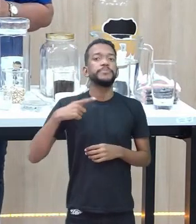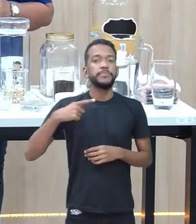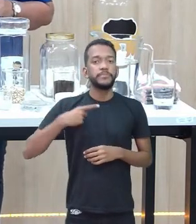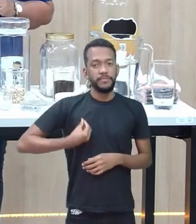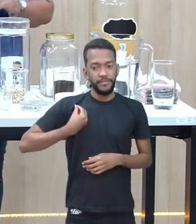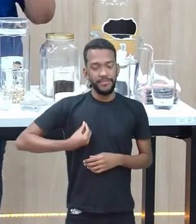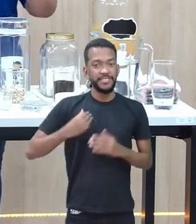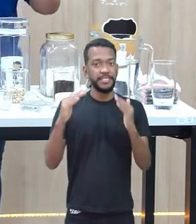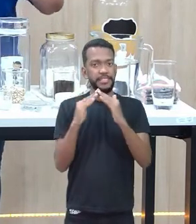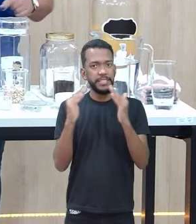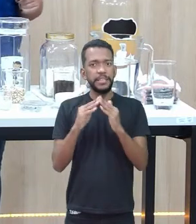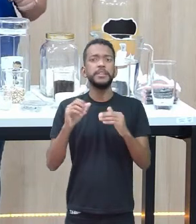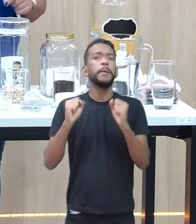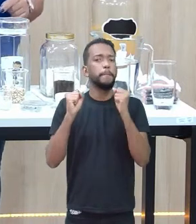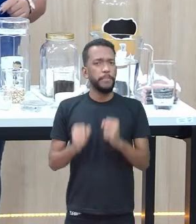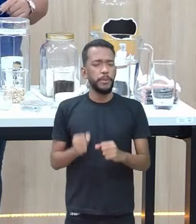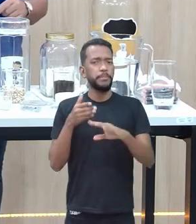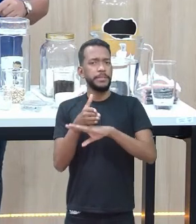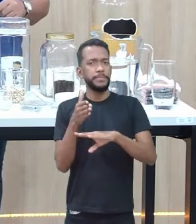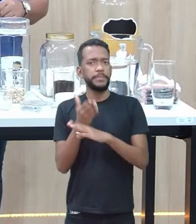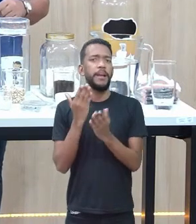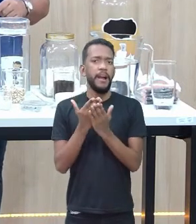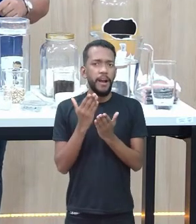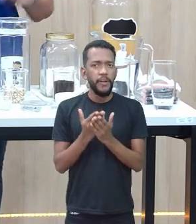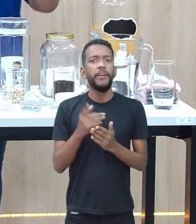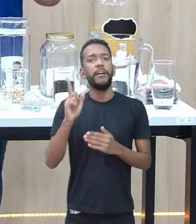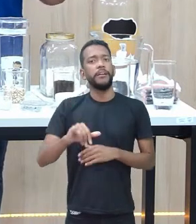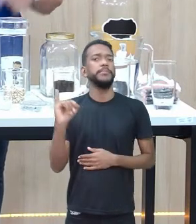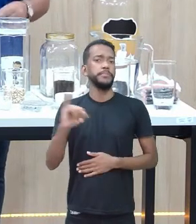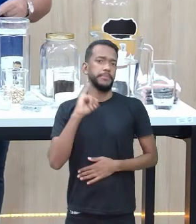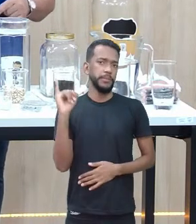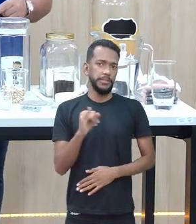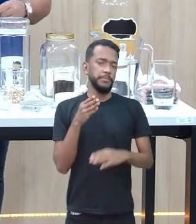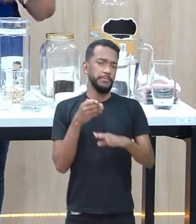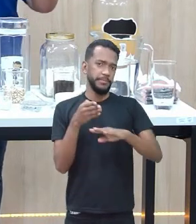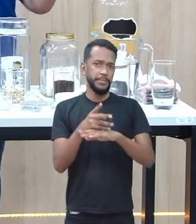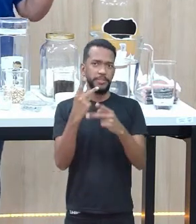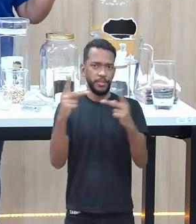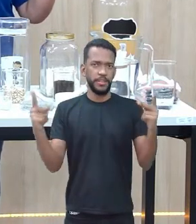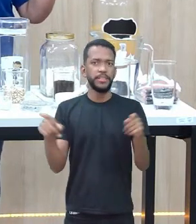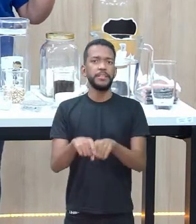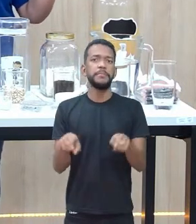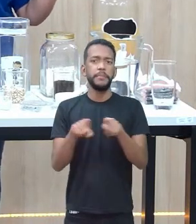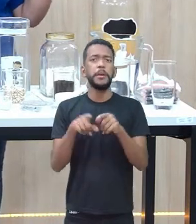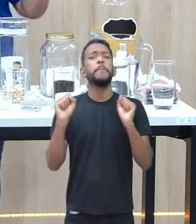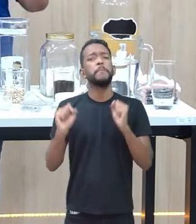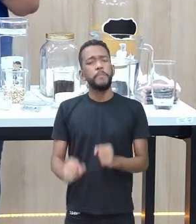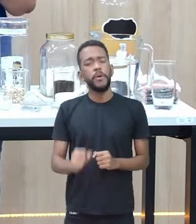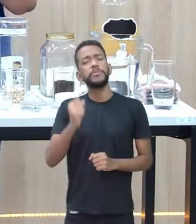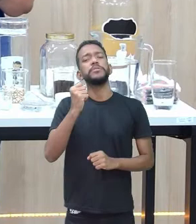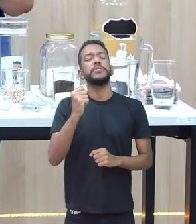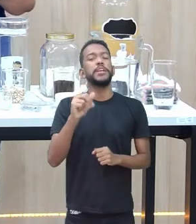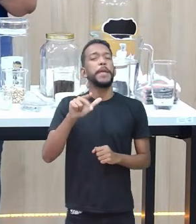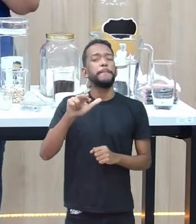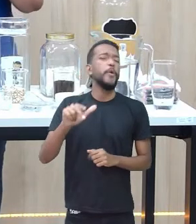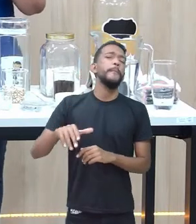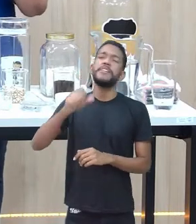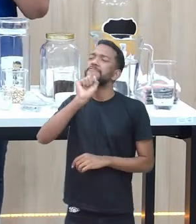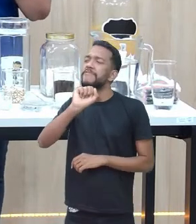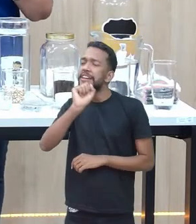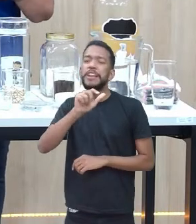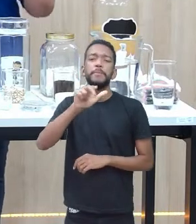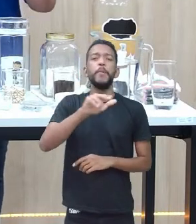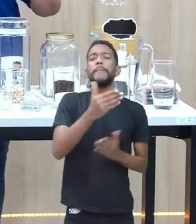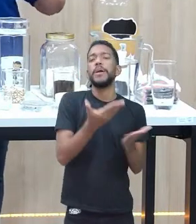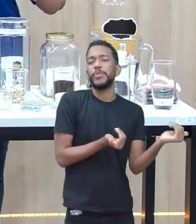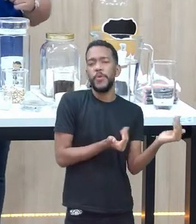dessa aula. Será muito importante a participação deles também, junto com vocês. Pode ser o irmão mais velho, pode ser o irmão mais novo, o pai ou a